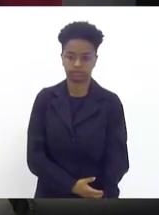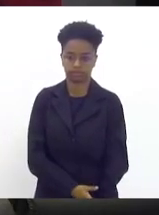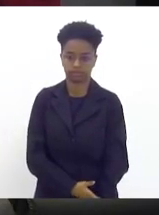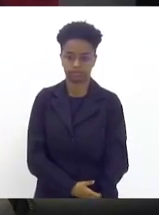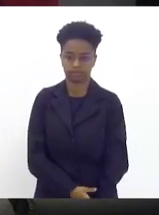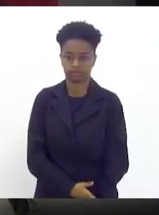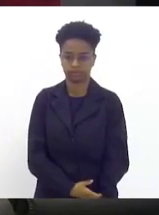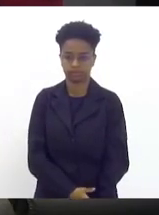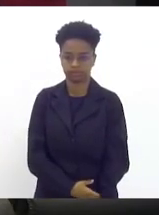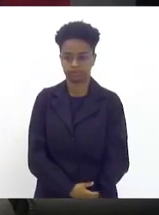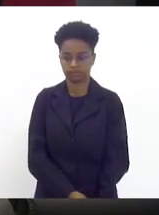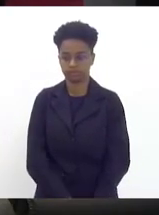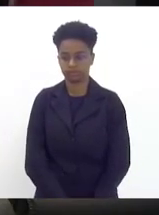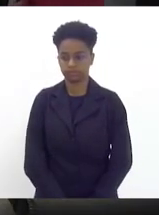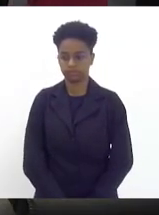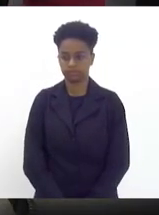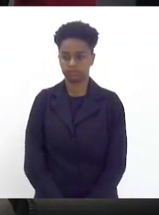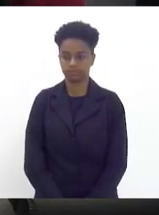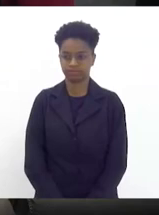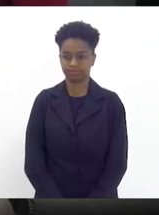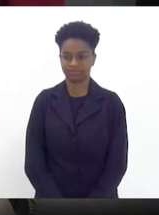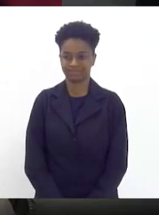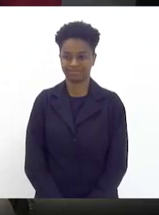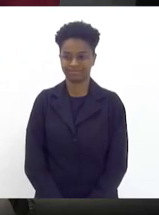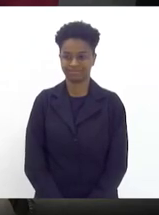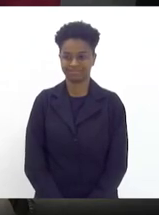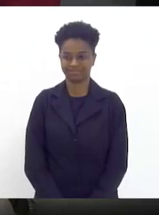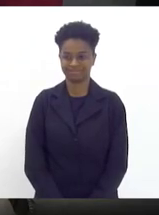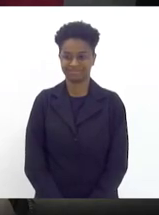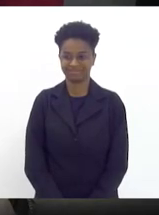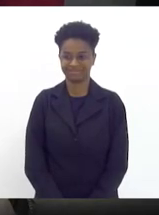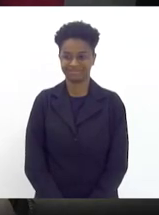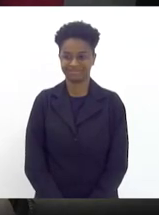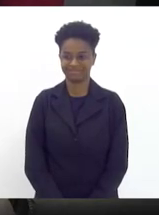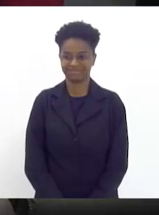é sete menos